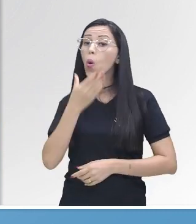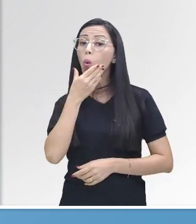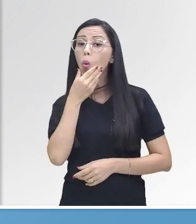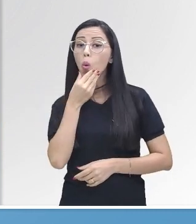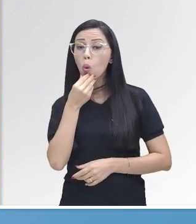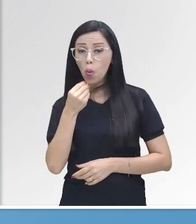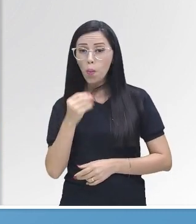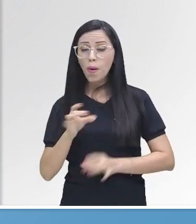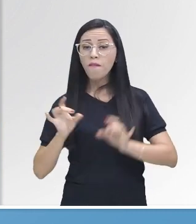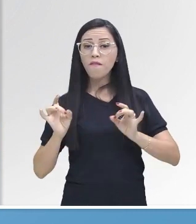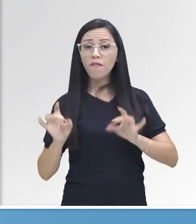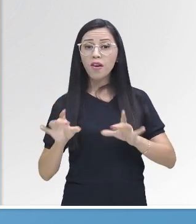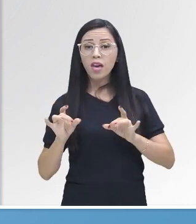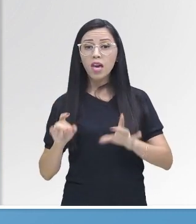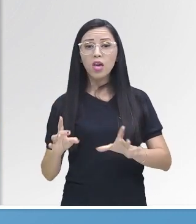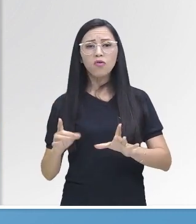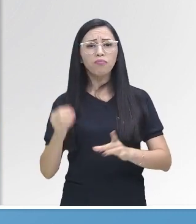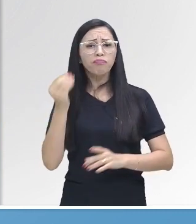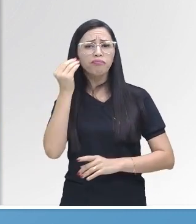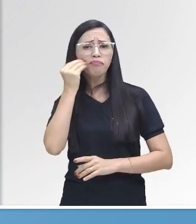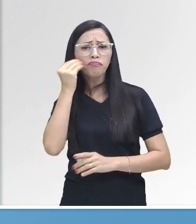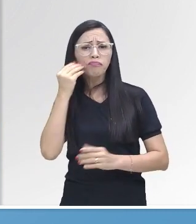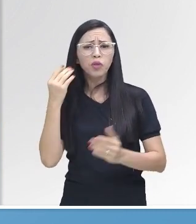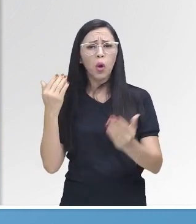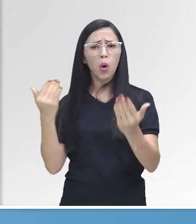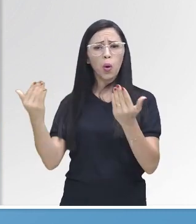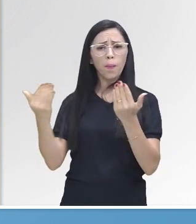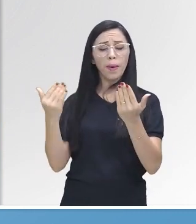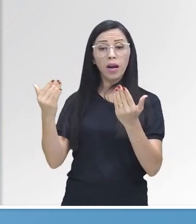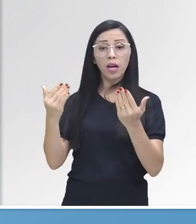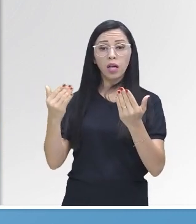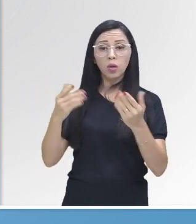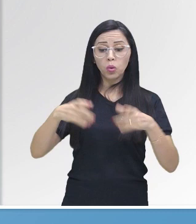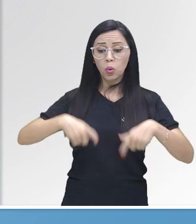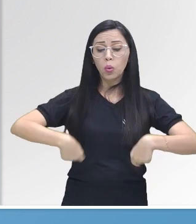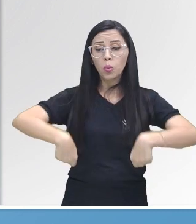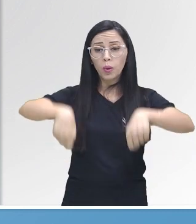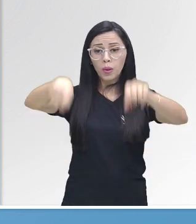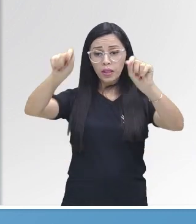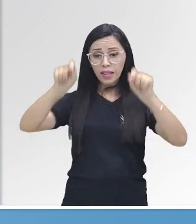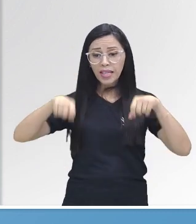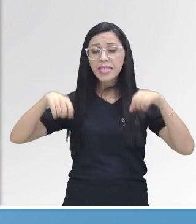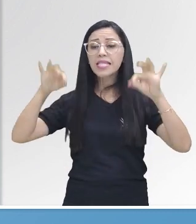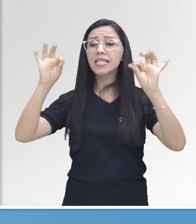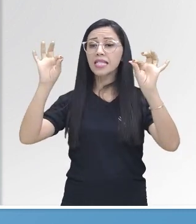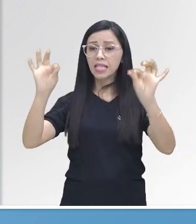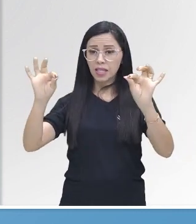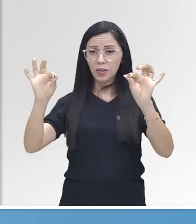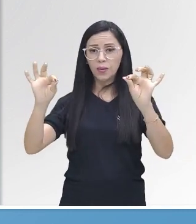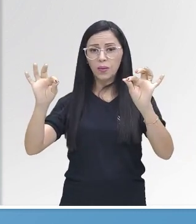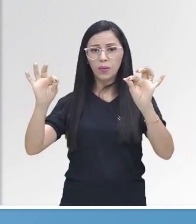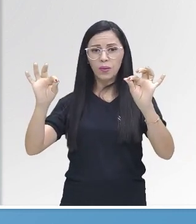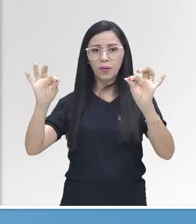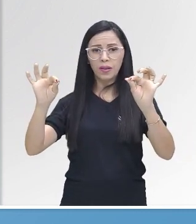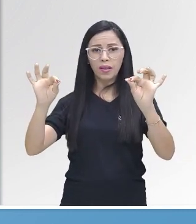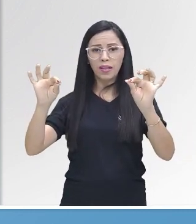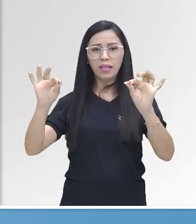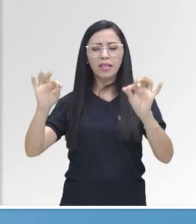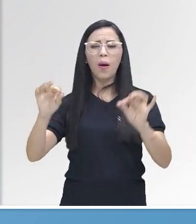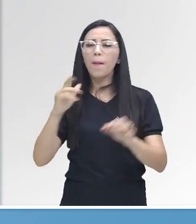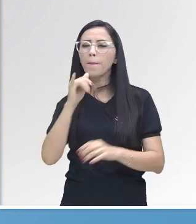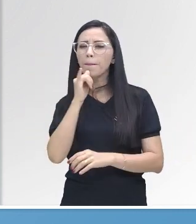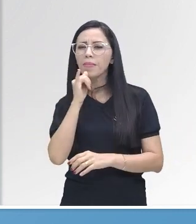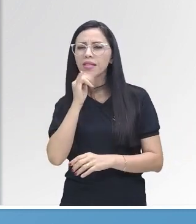o comprimento do tecido existente na peça com o comprimento de cada retalho. Cada vez que se corta